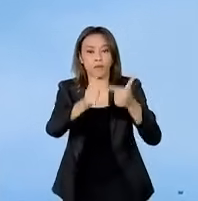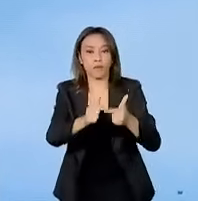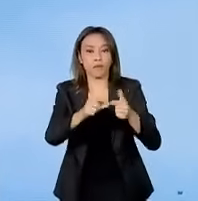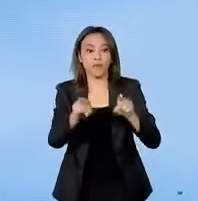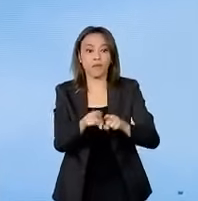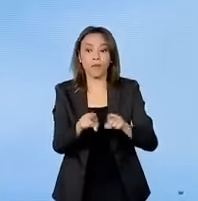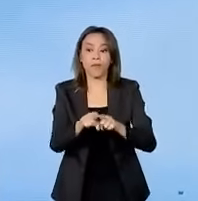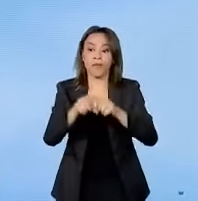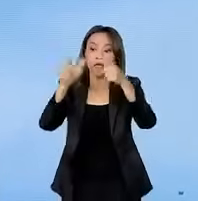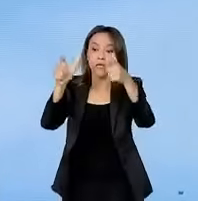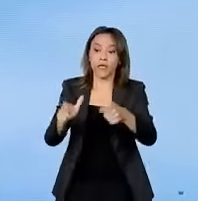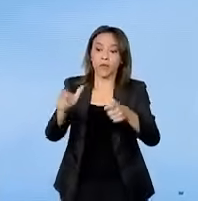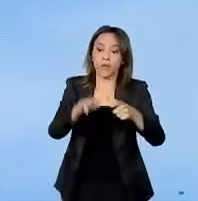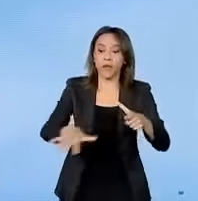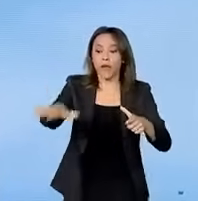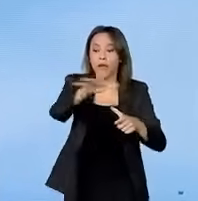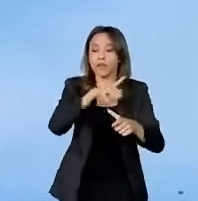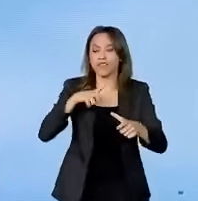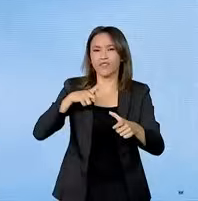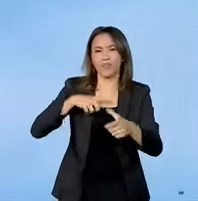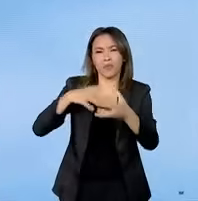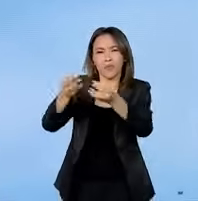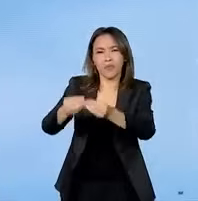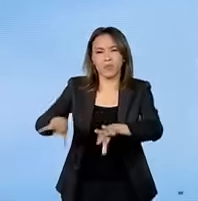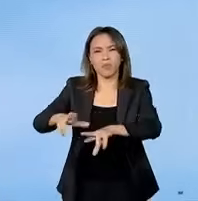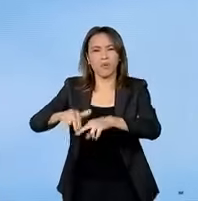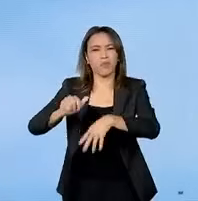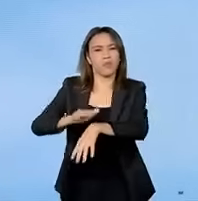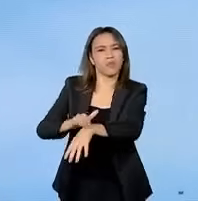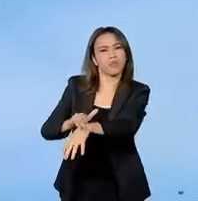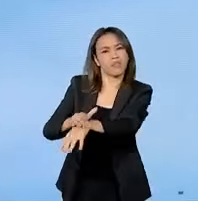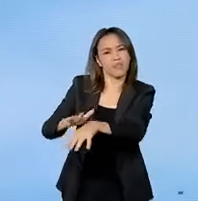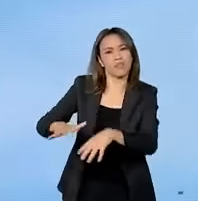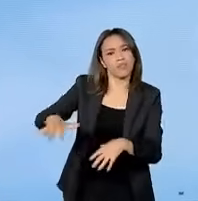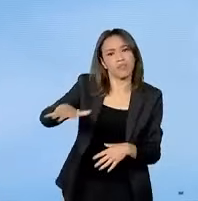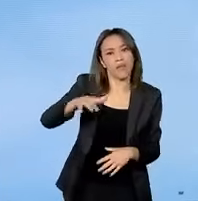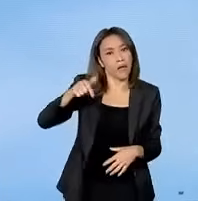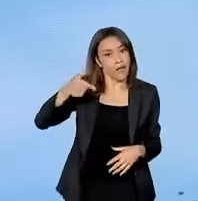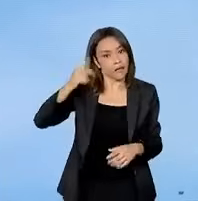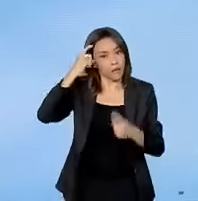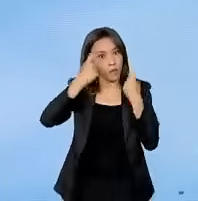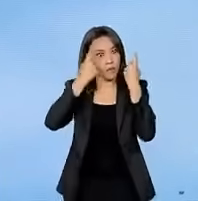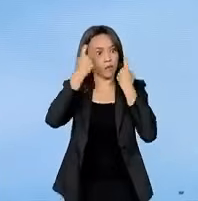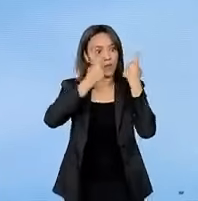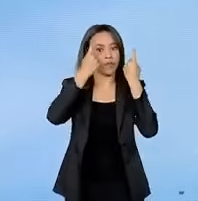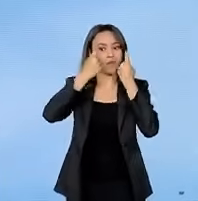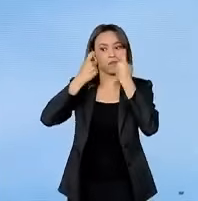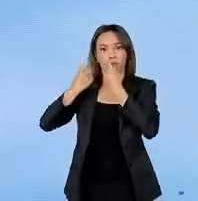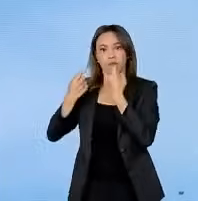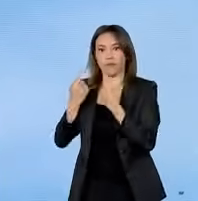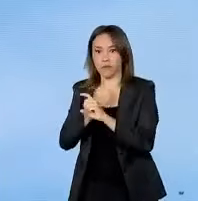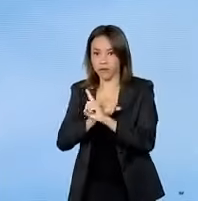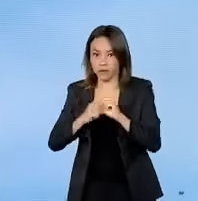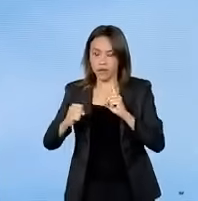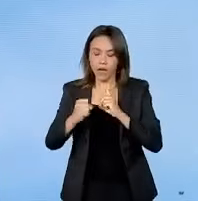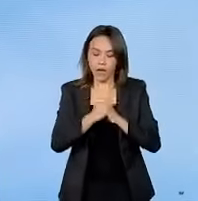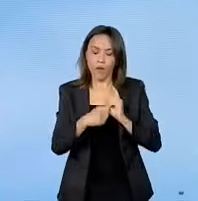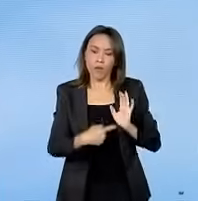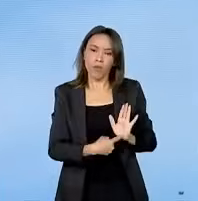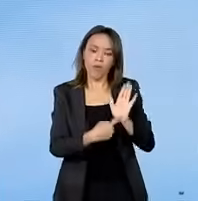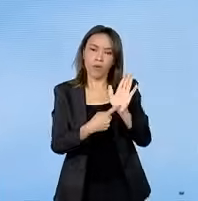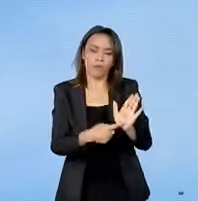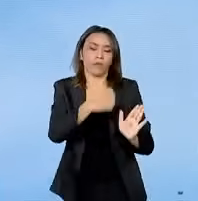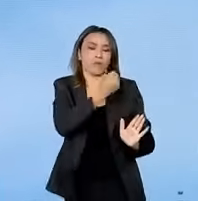afetadas por doenças endêmicas. Essa preocupação com o social, presidente Alckmin, se reflete nos números desta